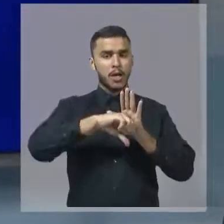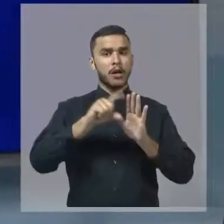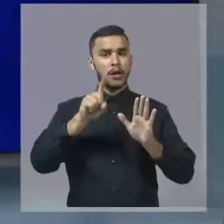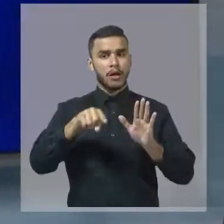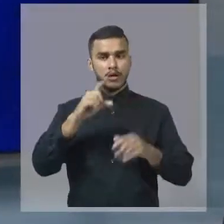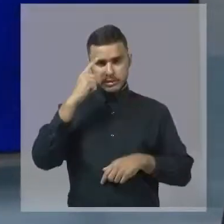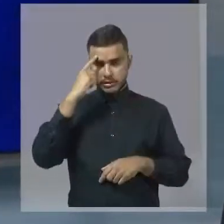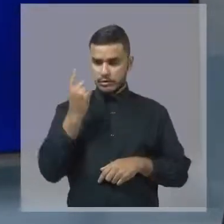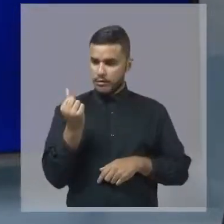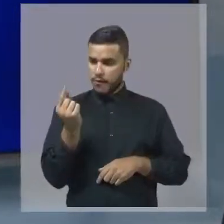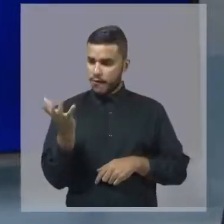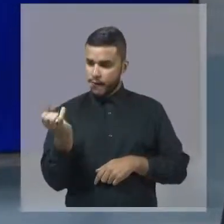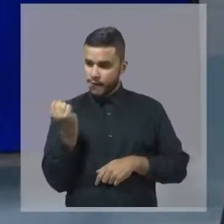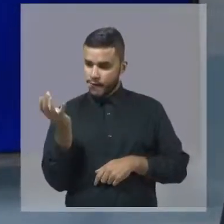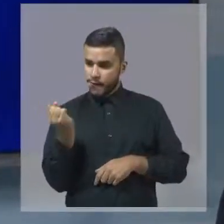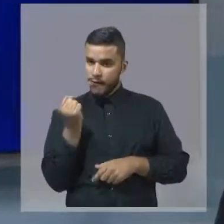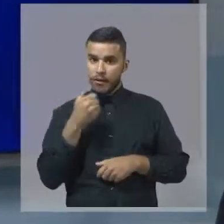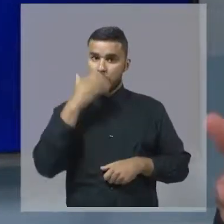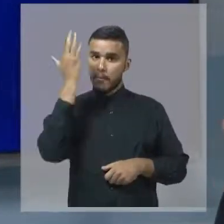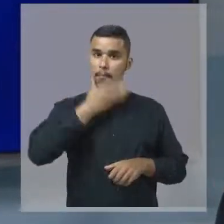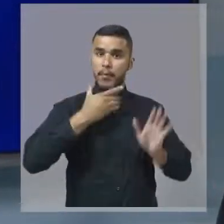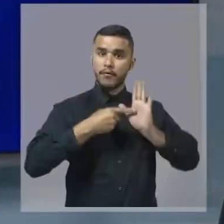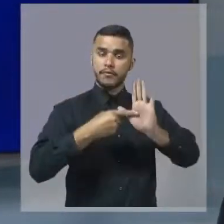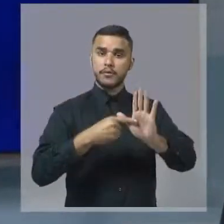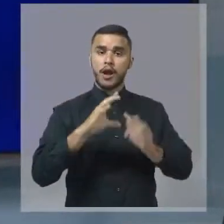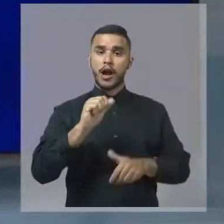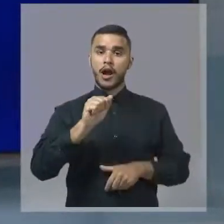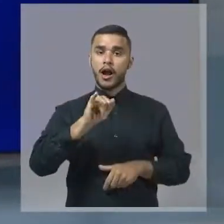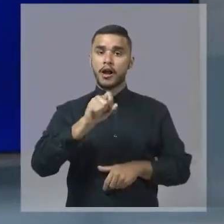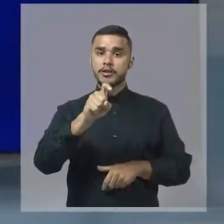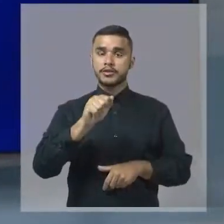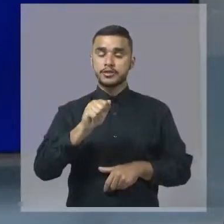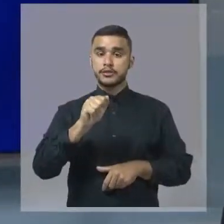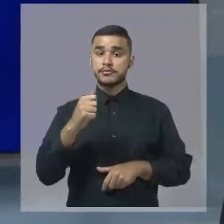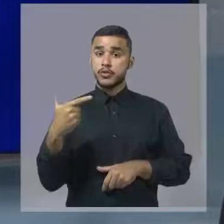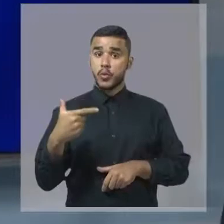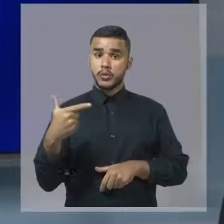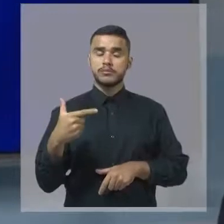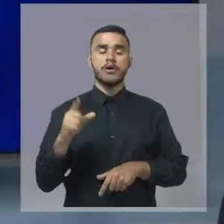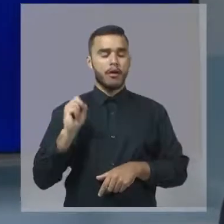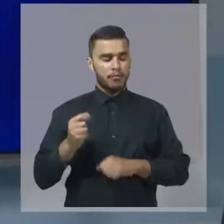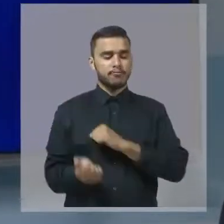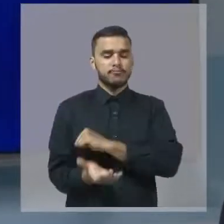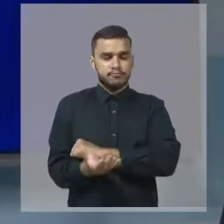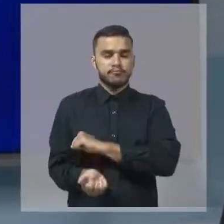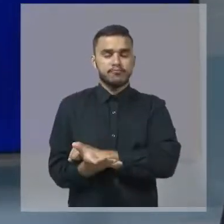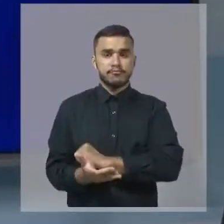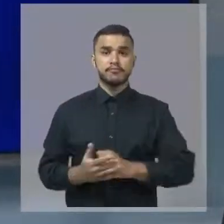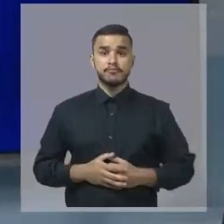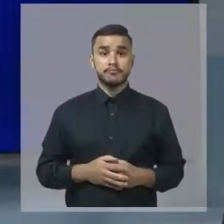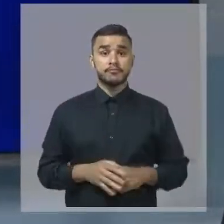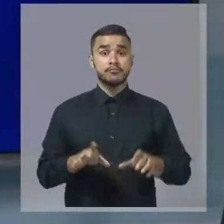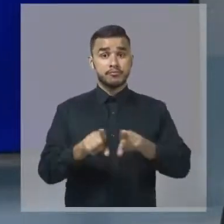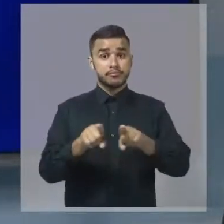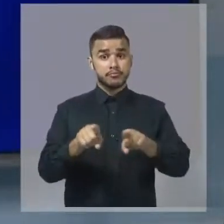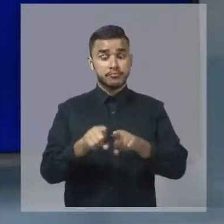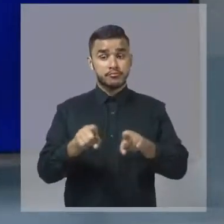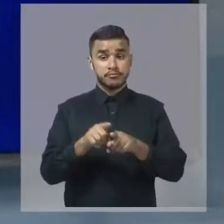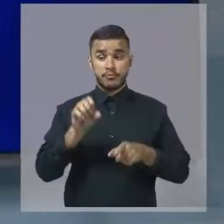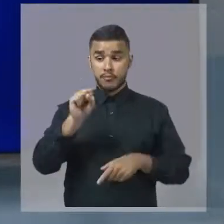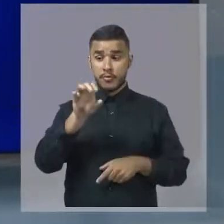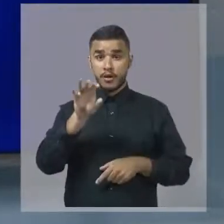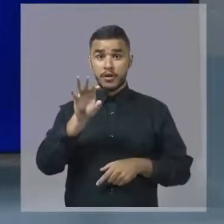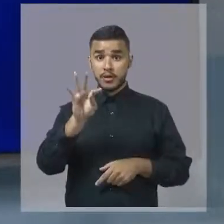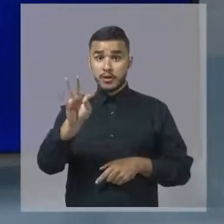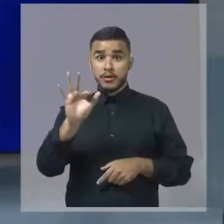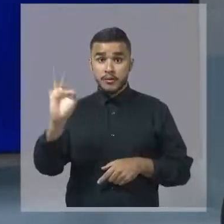Caixa 2 e corrupção. A outra decisão não menos polêmica foi o decreto assinado pelo presidente do Supremo Tribunal